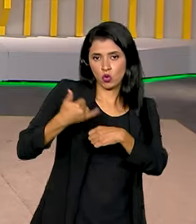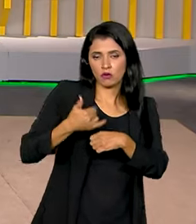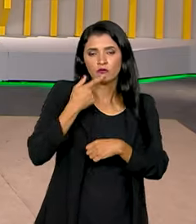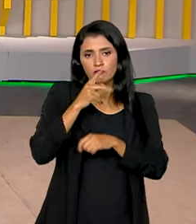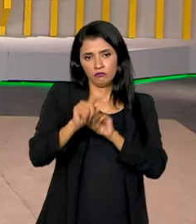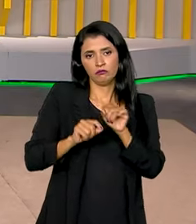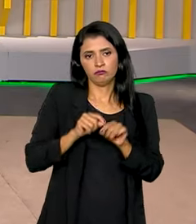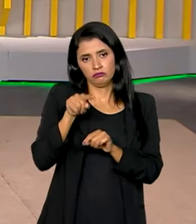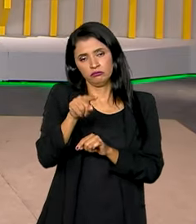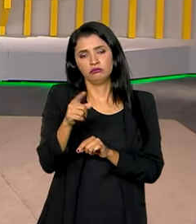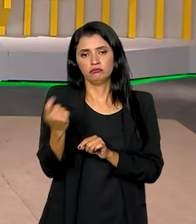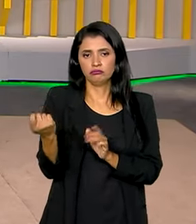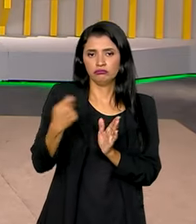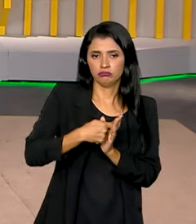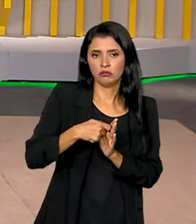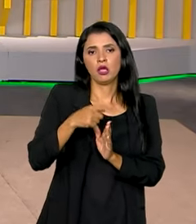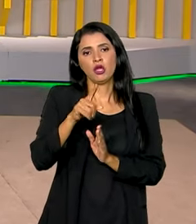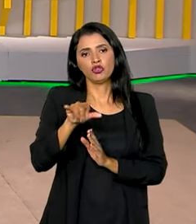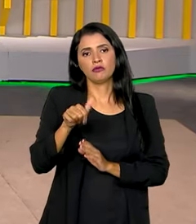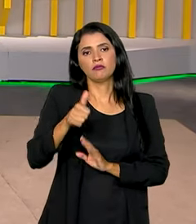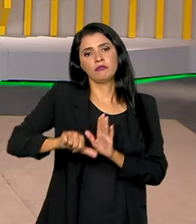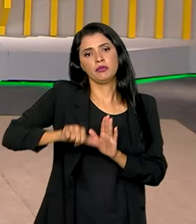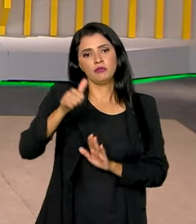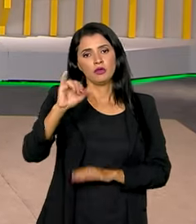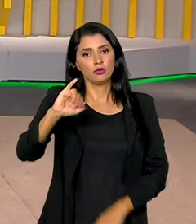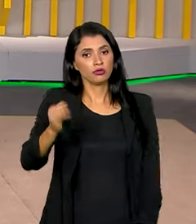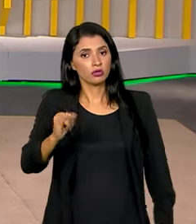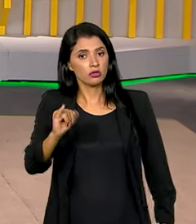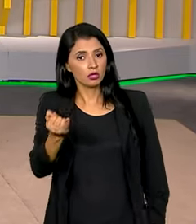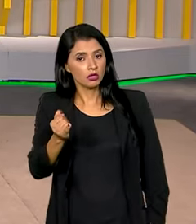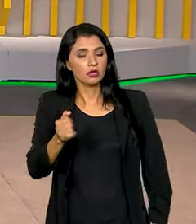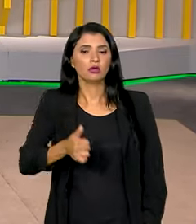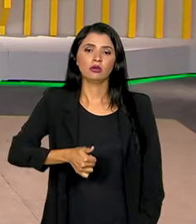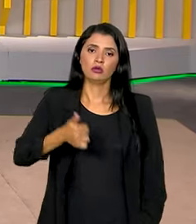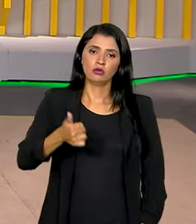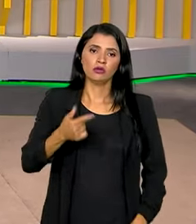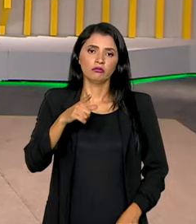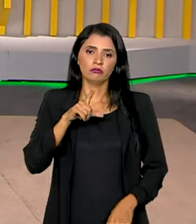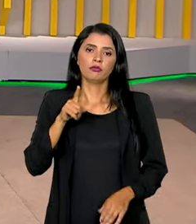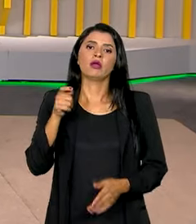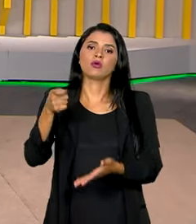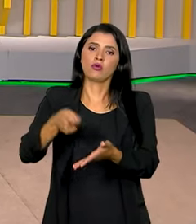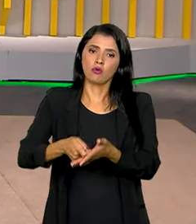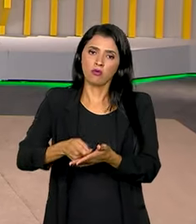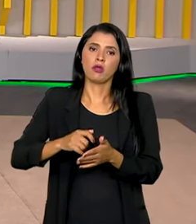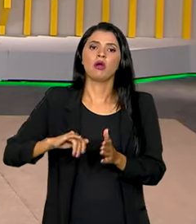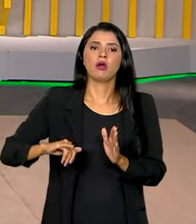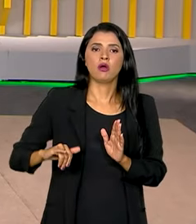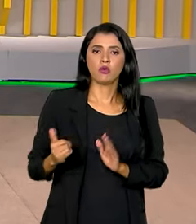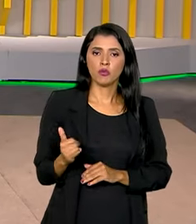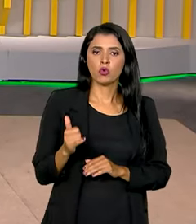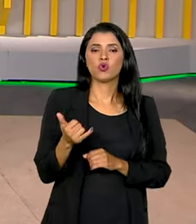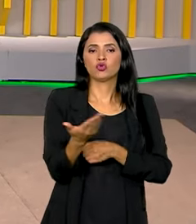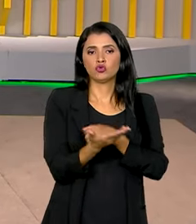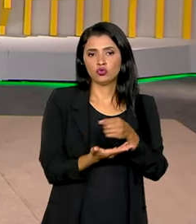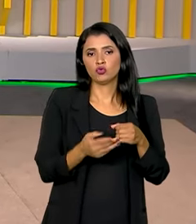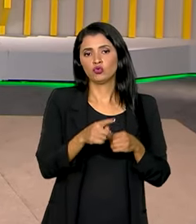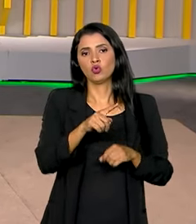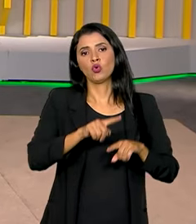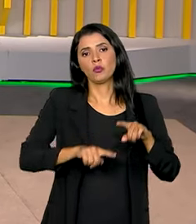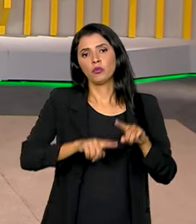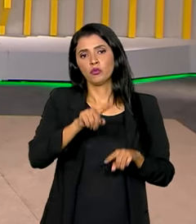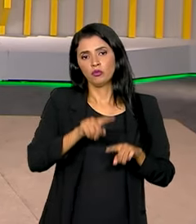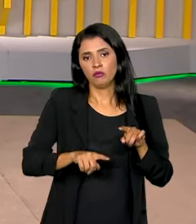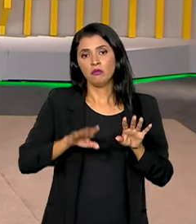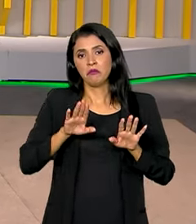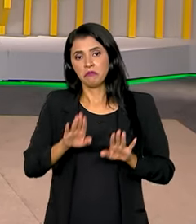haverá a reoneração a partir de 1º de janeiro, ou seja, voltará a incidir a cobrança de imposto sobre o produto. Ainda assim,